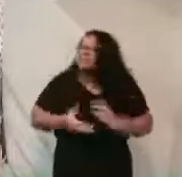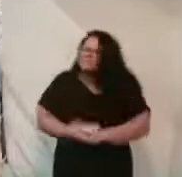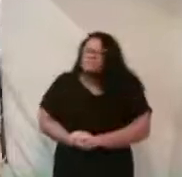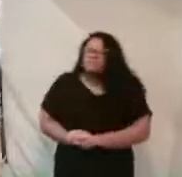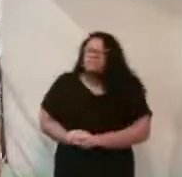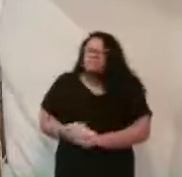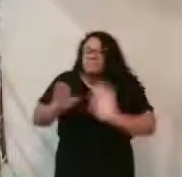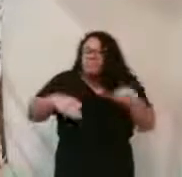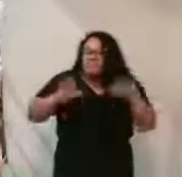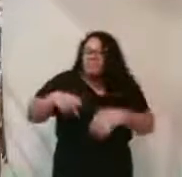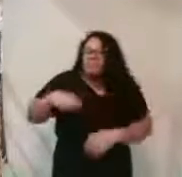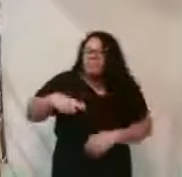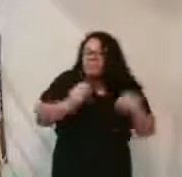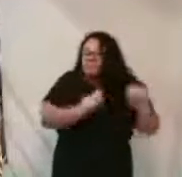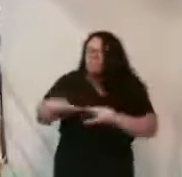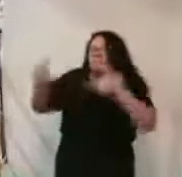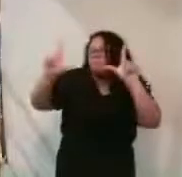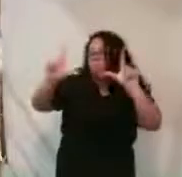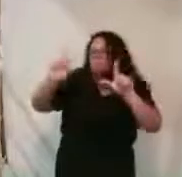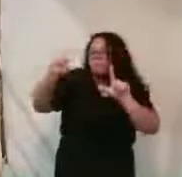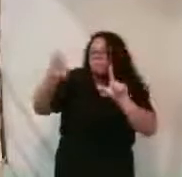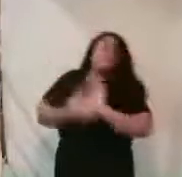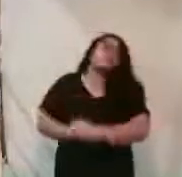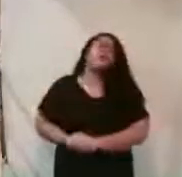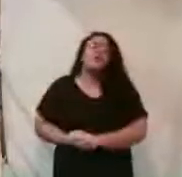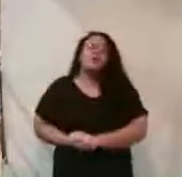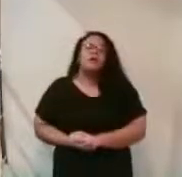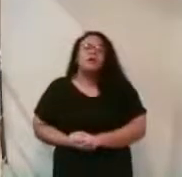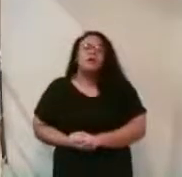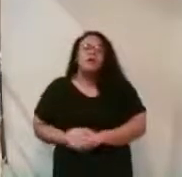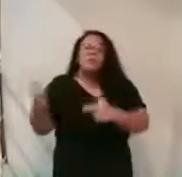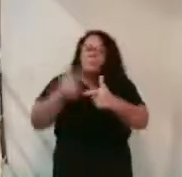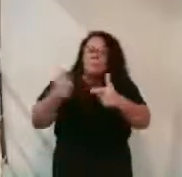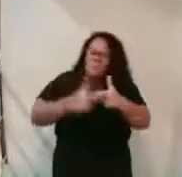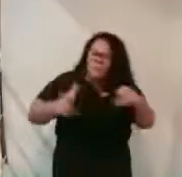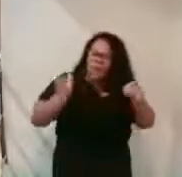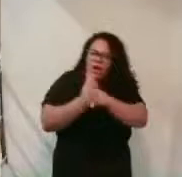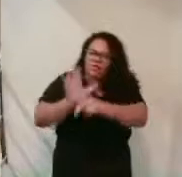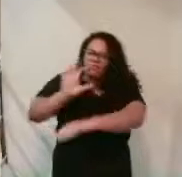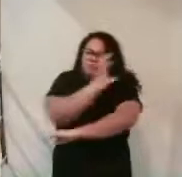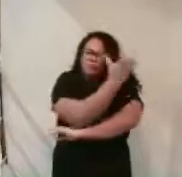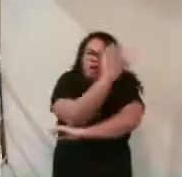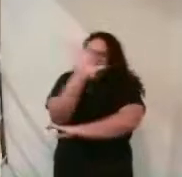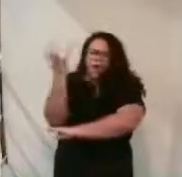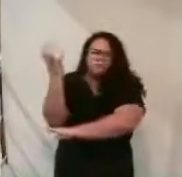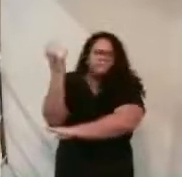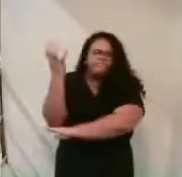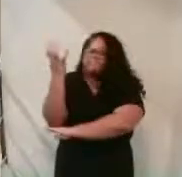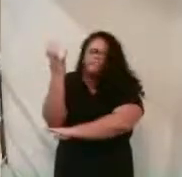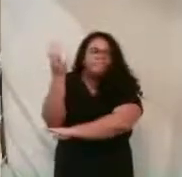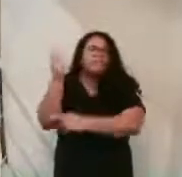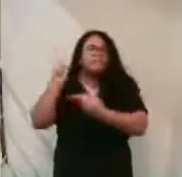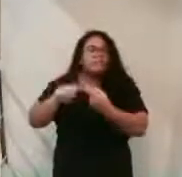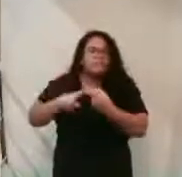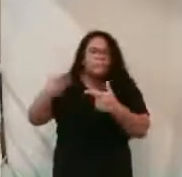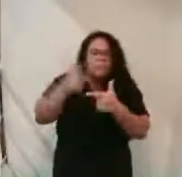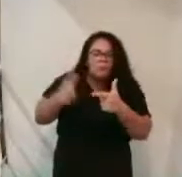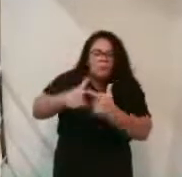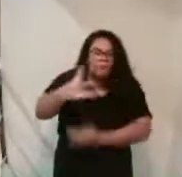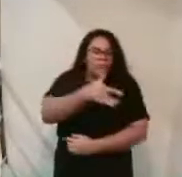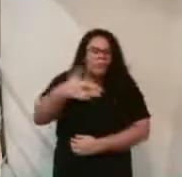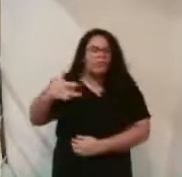isso. O problema não é ambiental, não era ambiental, não era só ambiental. O problema era de saúde pública